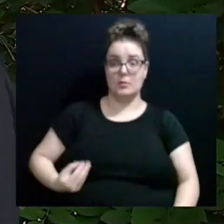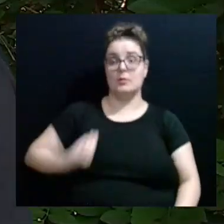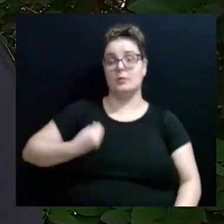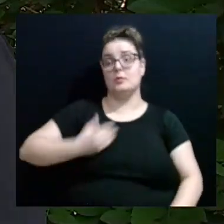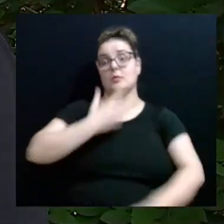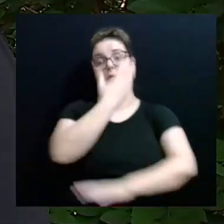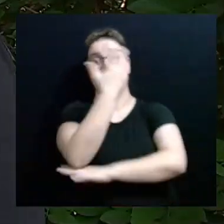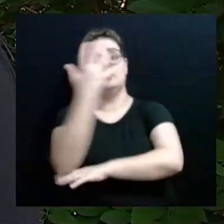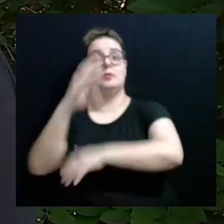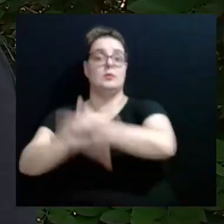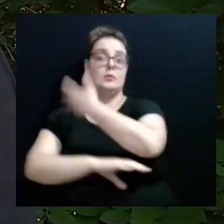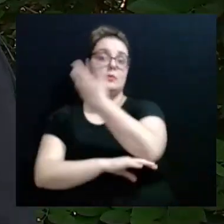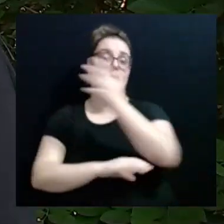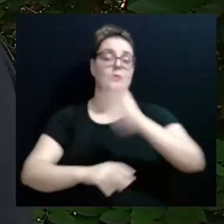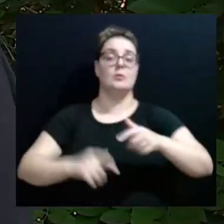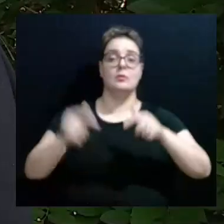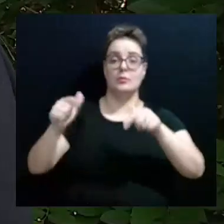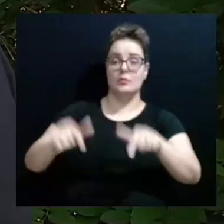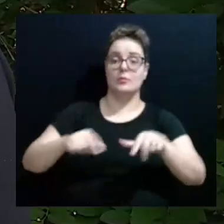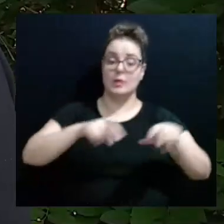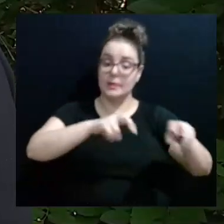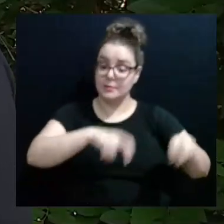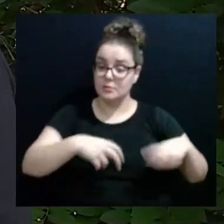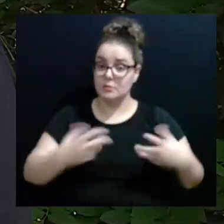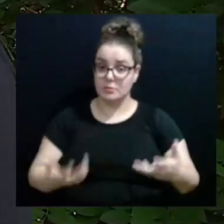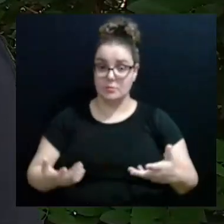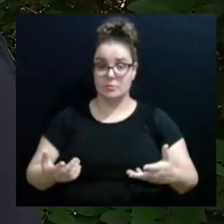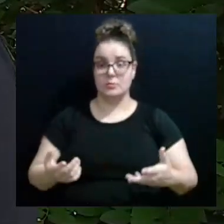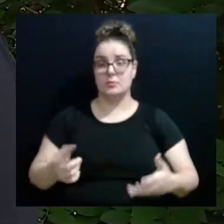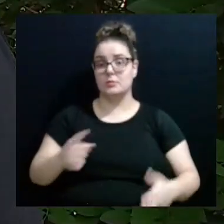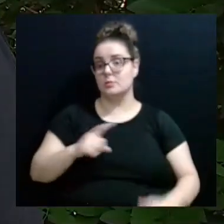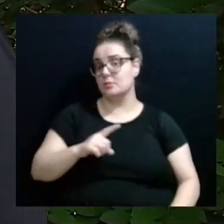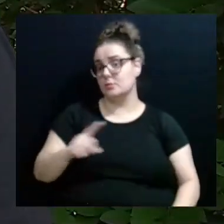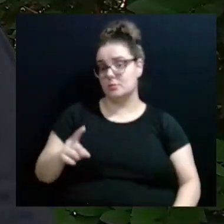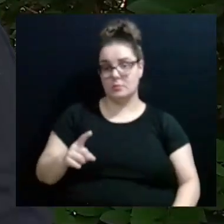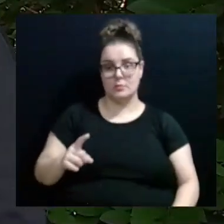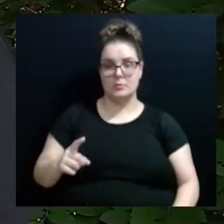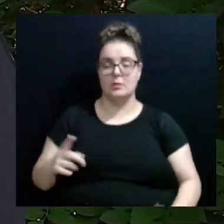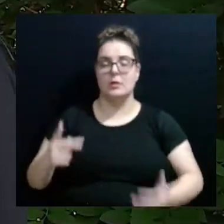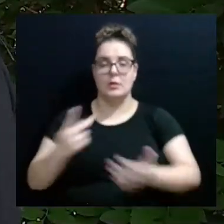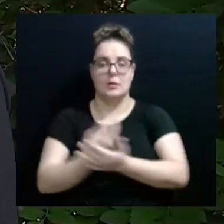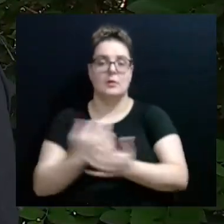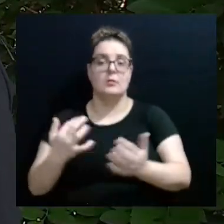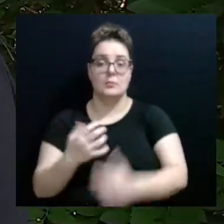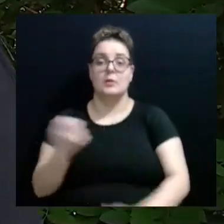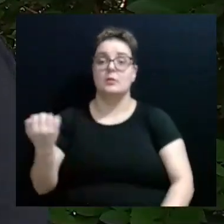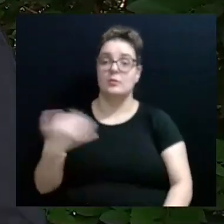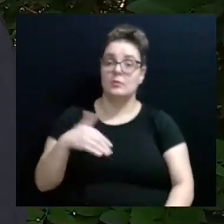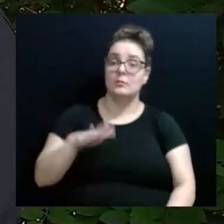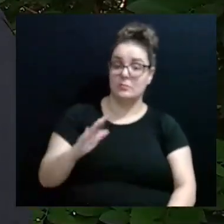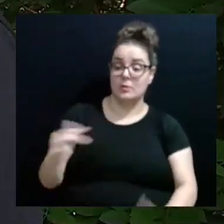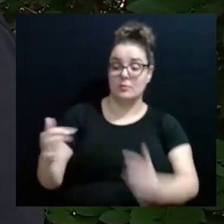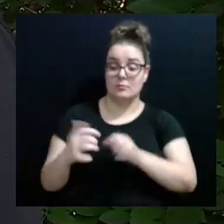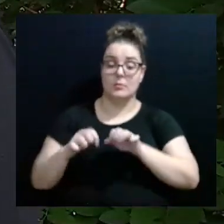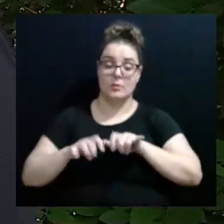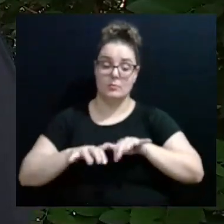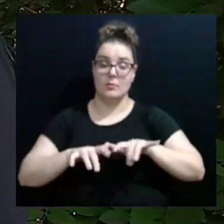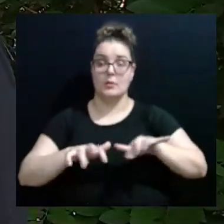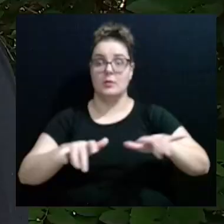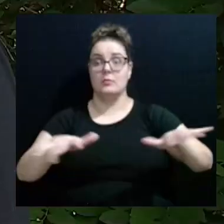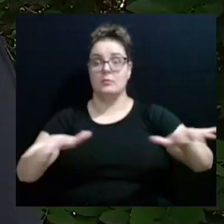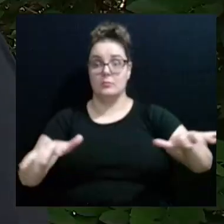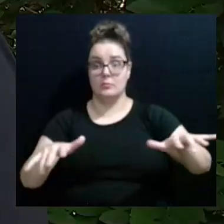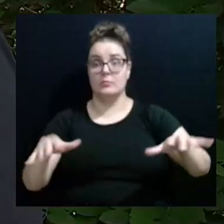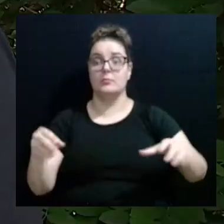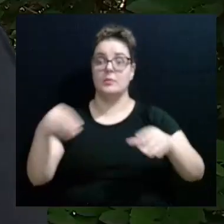matas, em locais de campo. Não seria na área urbanizada, mas como cada vez mais a urbanização tem crescido para dentro das